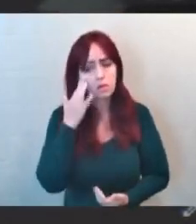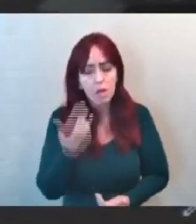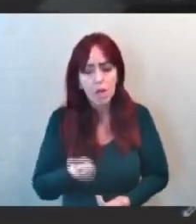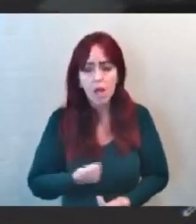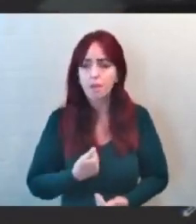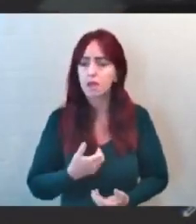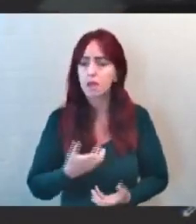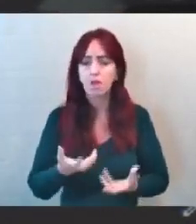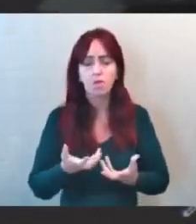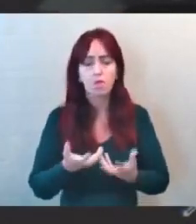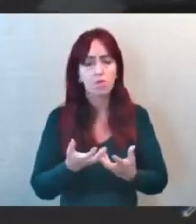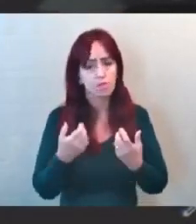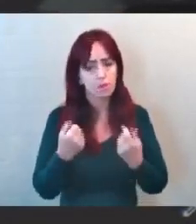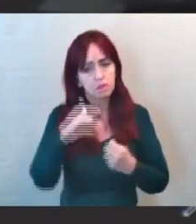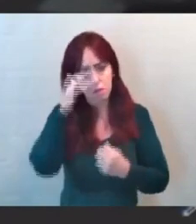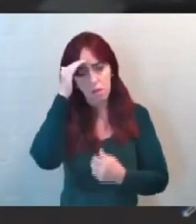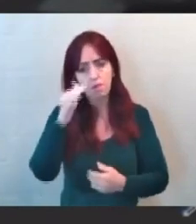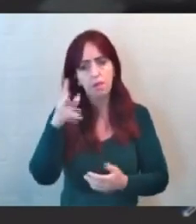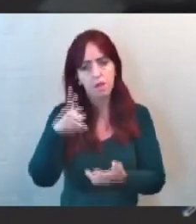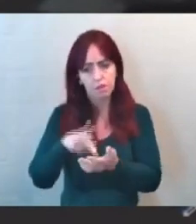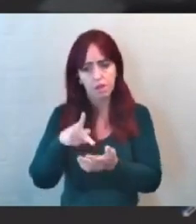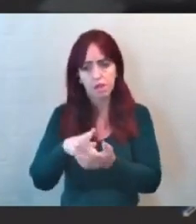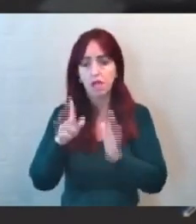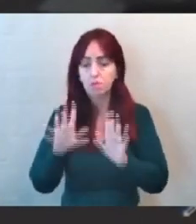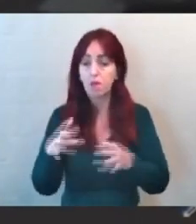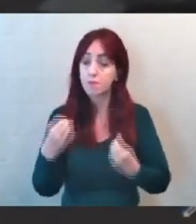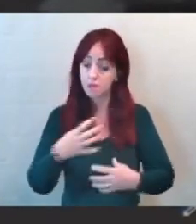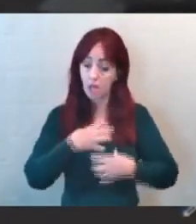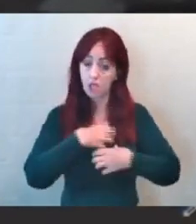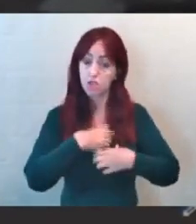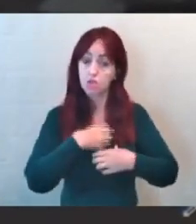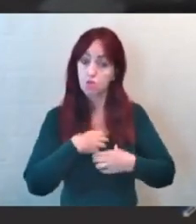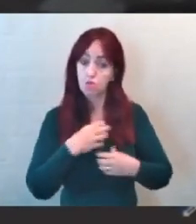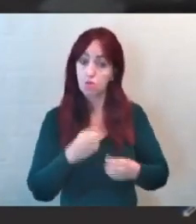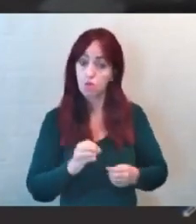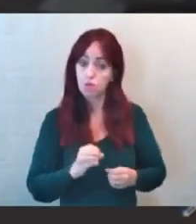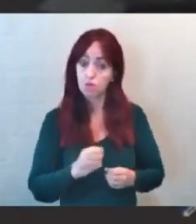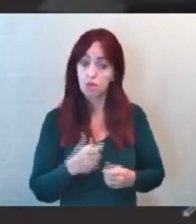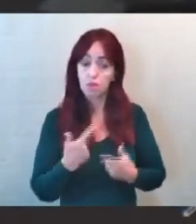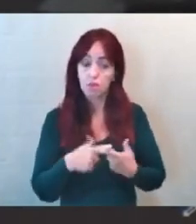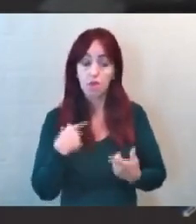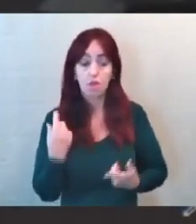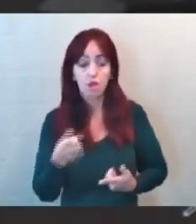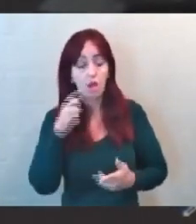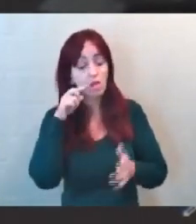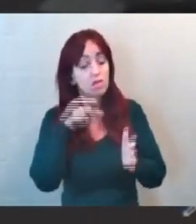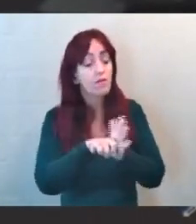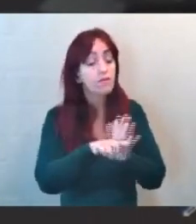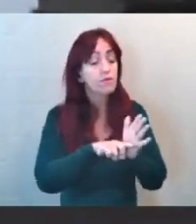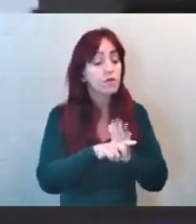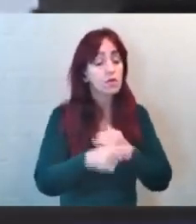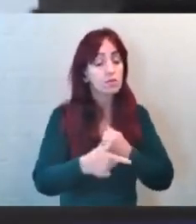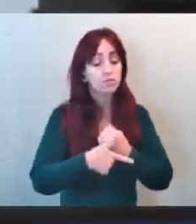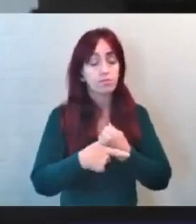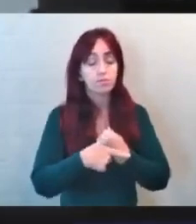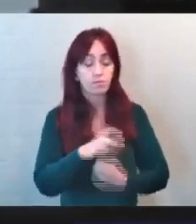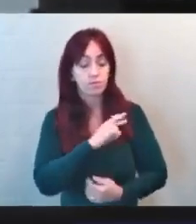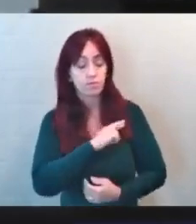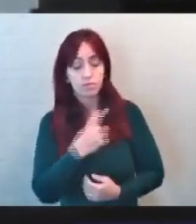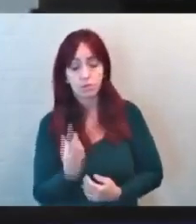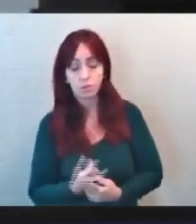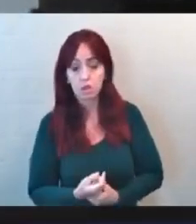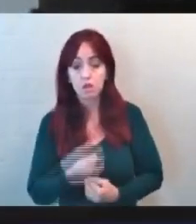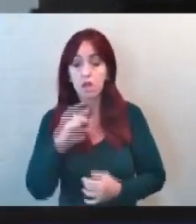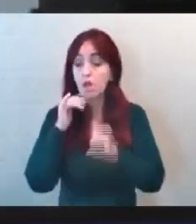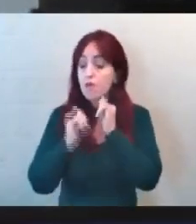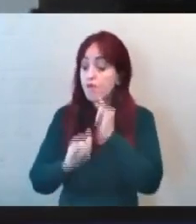respeito à sua pessoa, a gente só quer que atitudes sejam tomadas. O papel nosso é fiscalizar. E que eu falo? O que eu falo para os usuários? O que eu